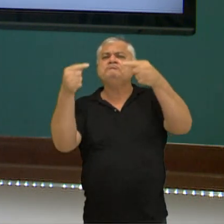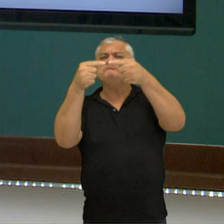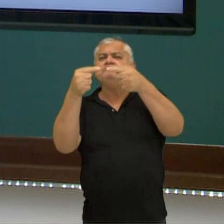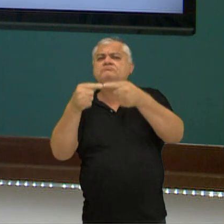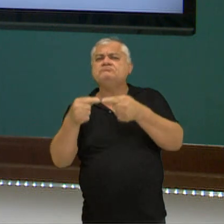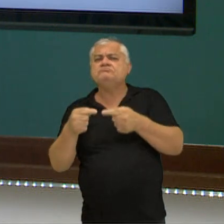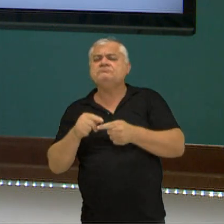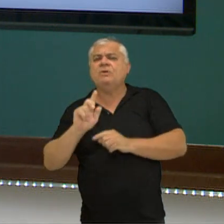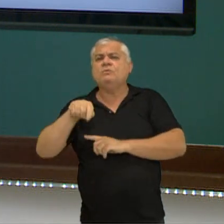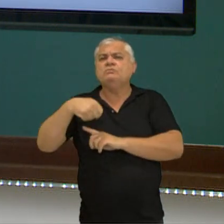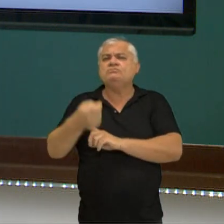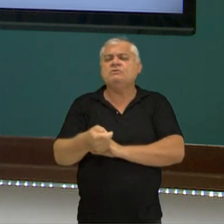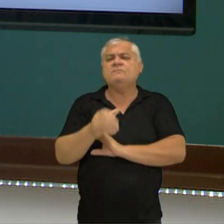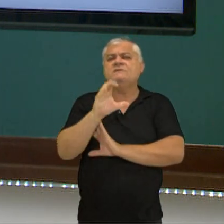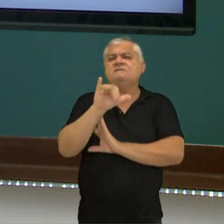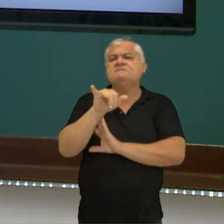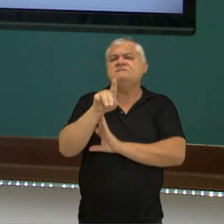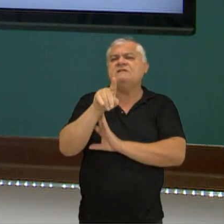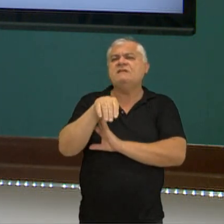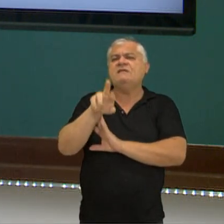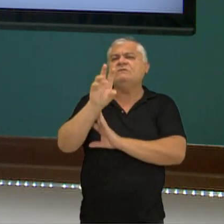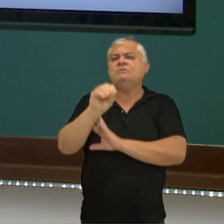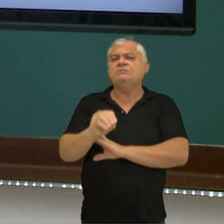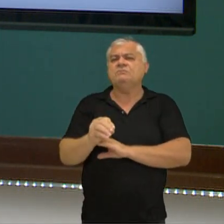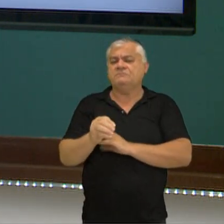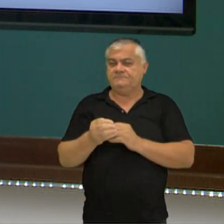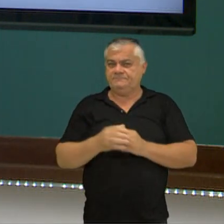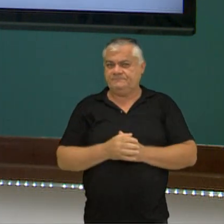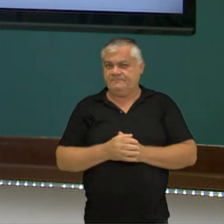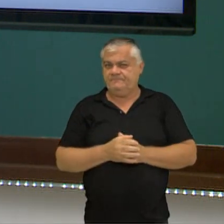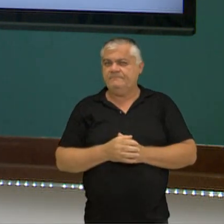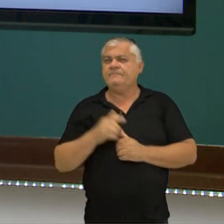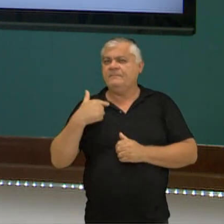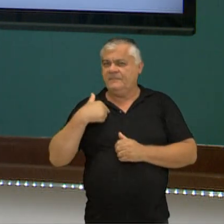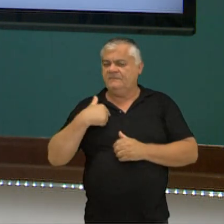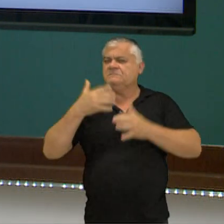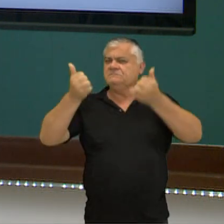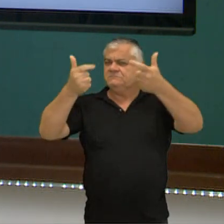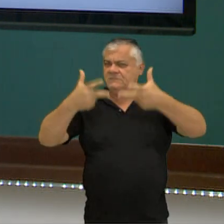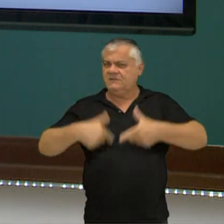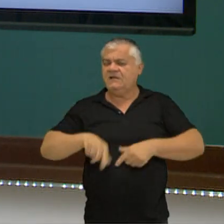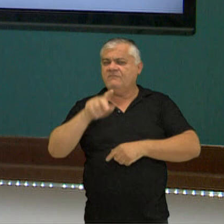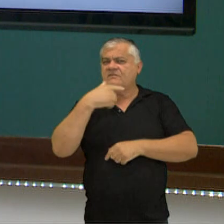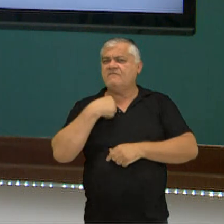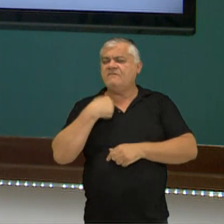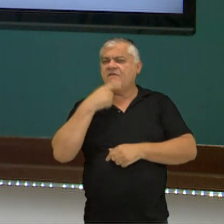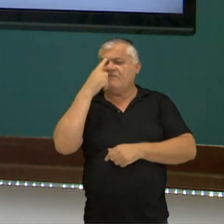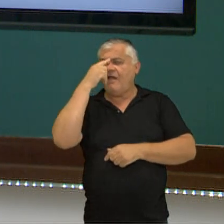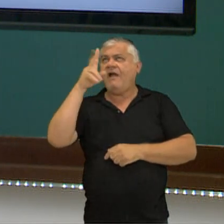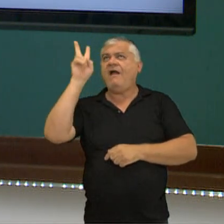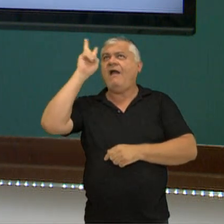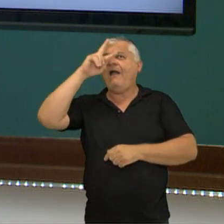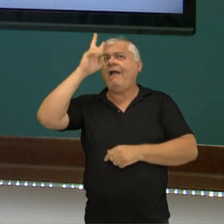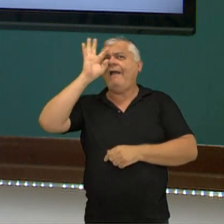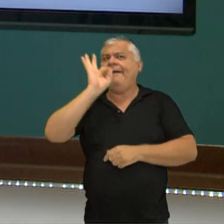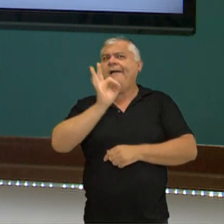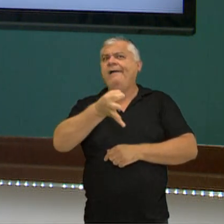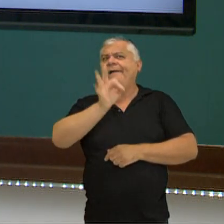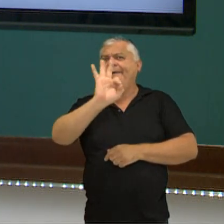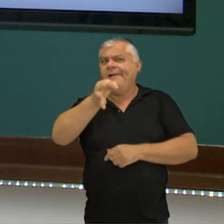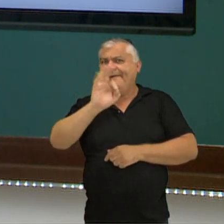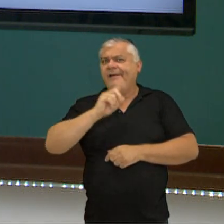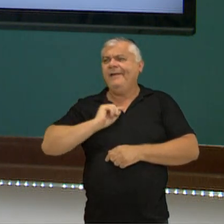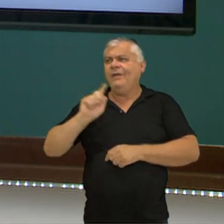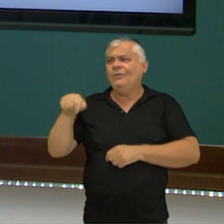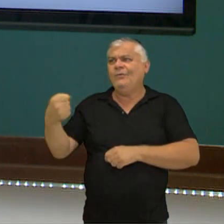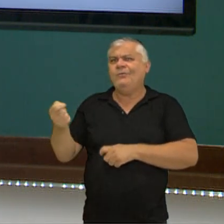que nós temos do cilindro no nosso dia a dia? Gente, vou falar sobre cilindro e vocês vão começar a lembrar de todos os